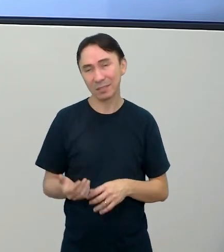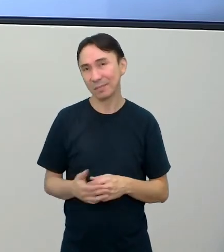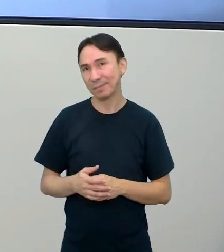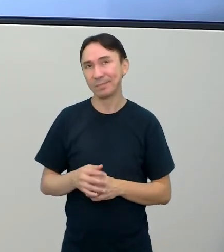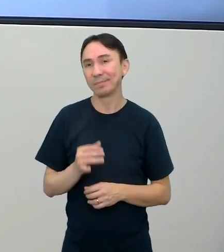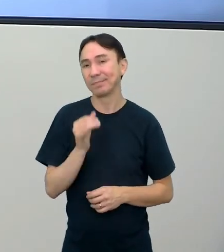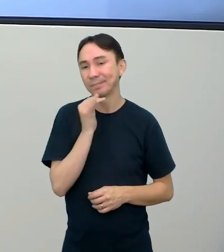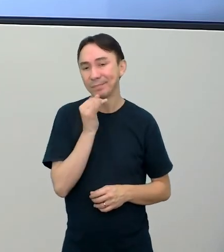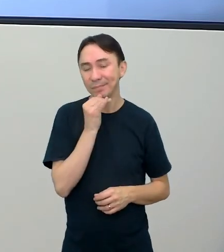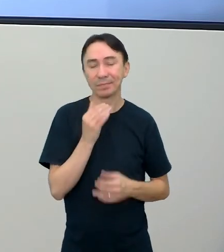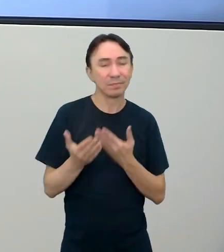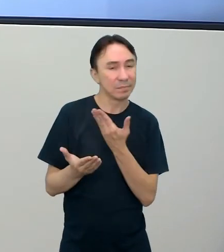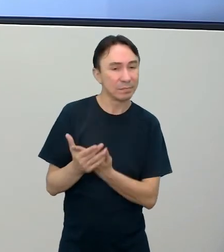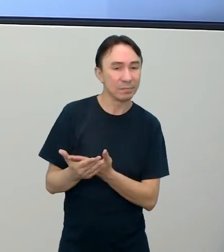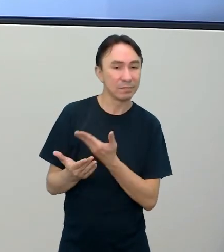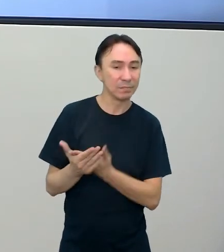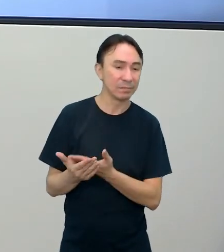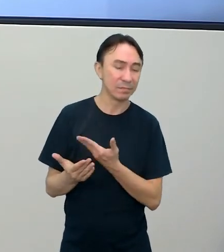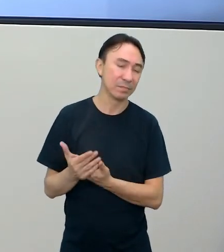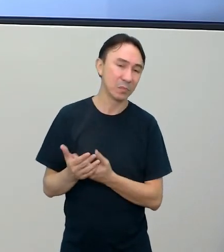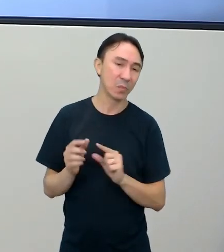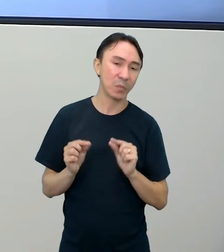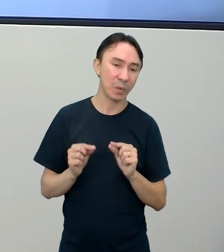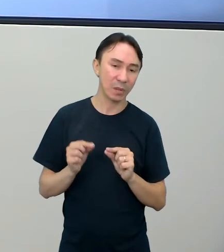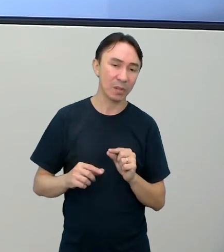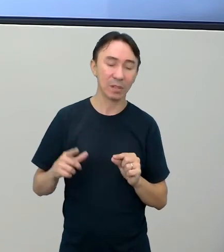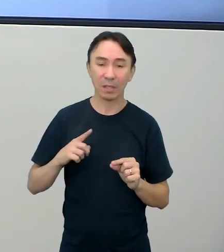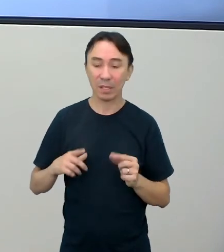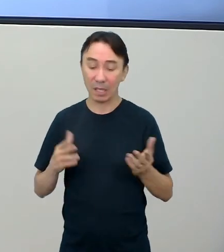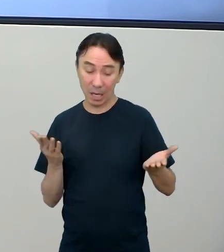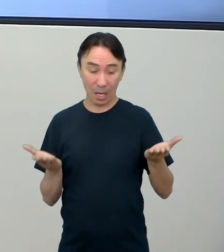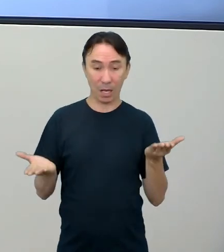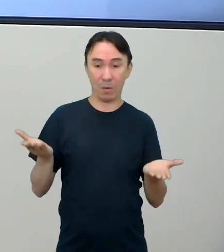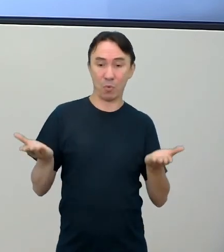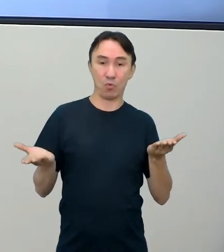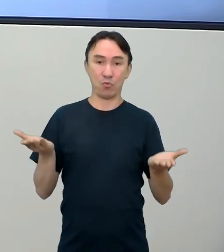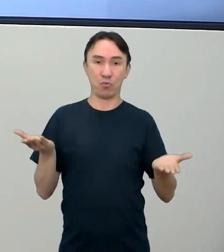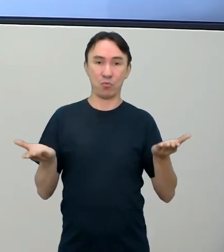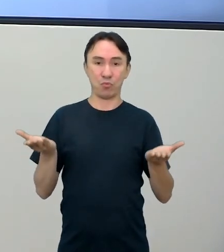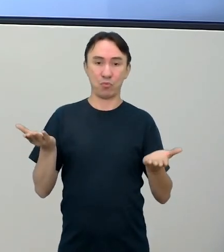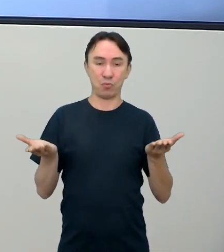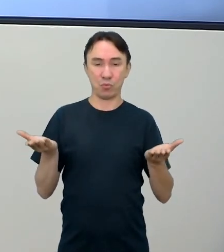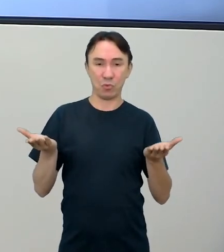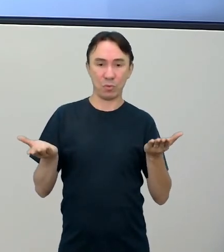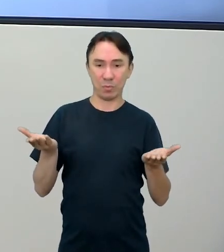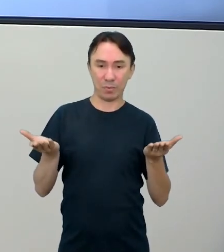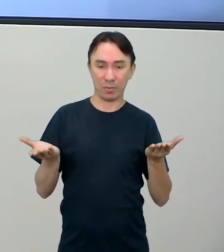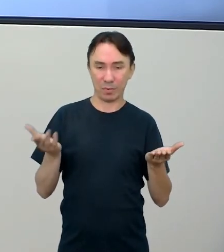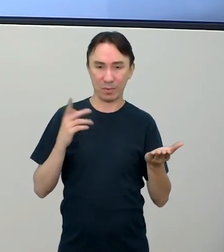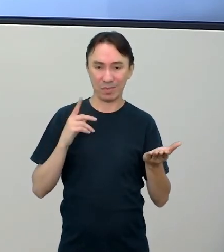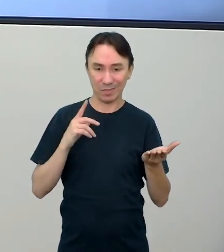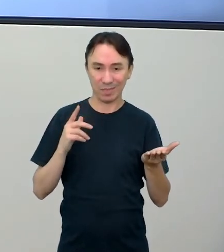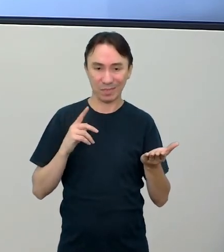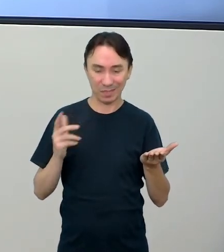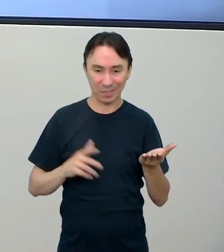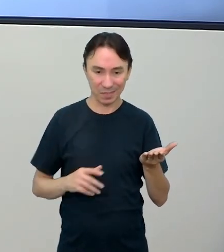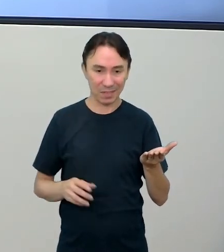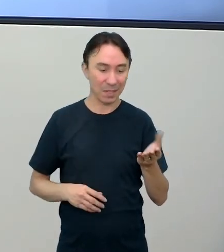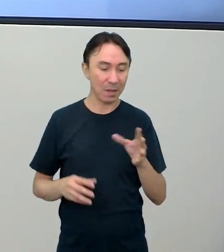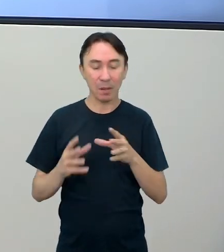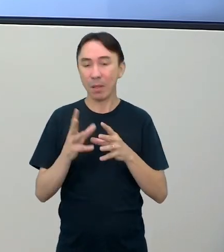os chamados equilíbrios heterogêneos, né? Para quando, dentro do componente do